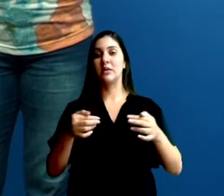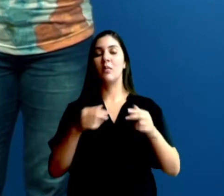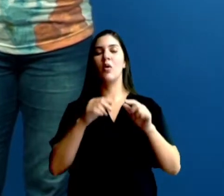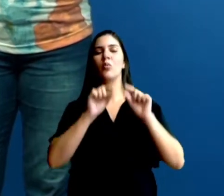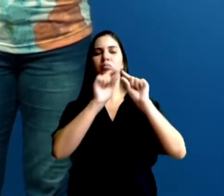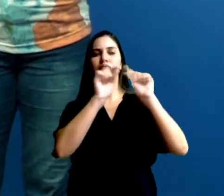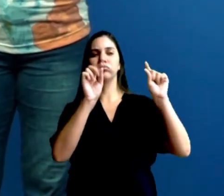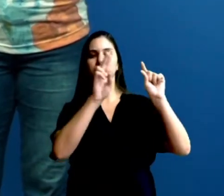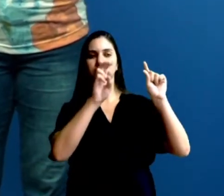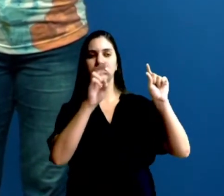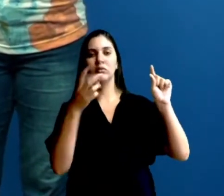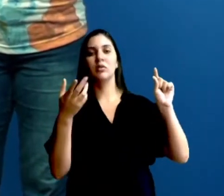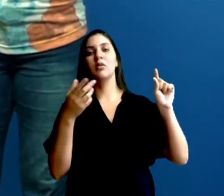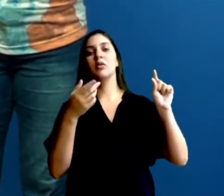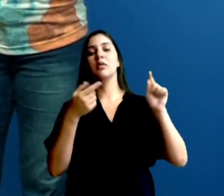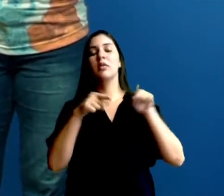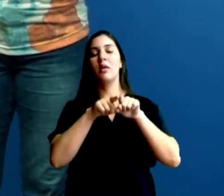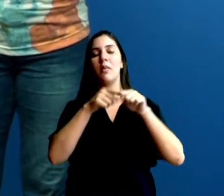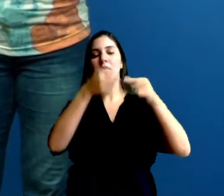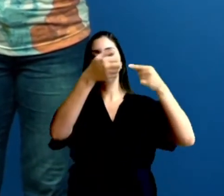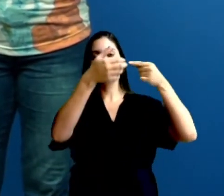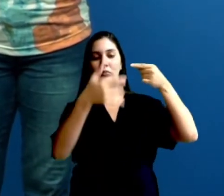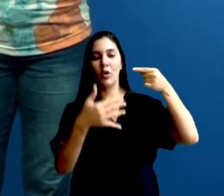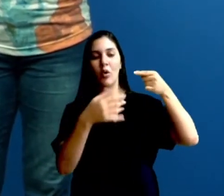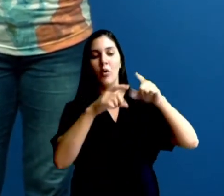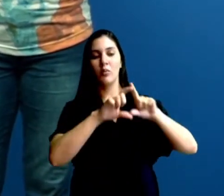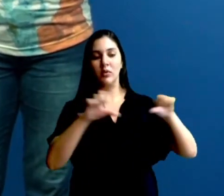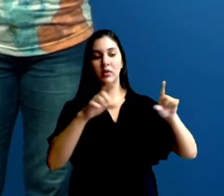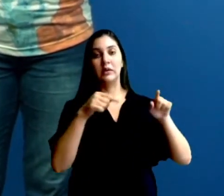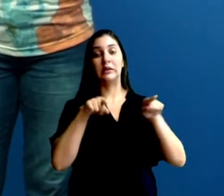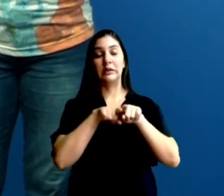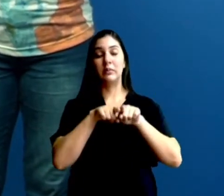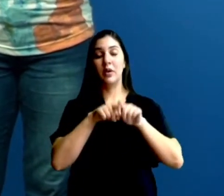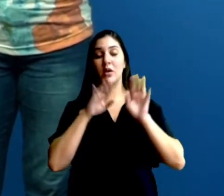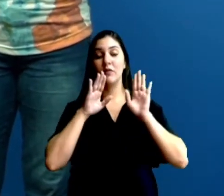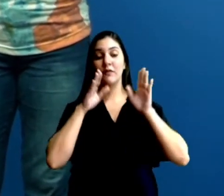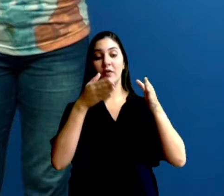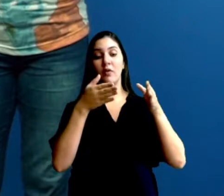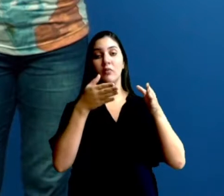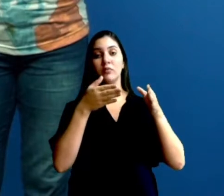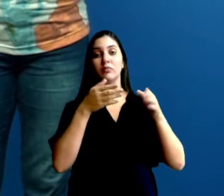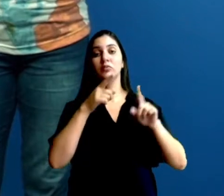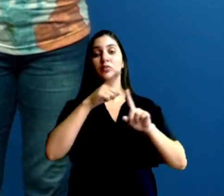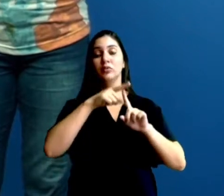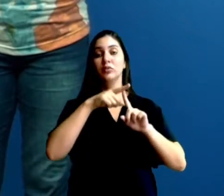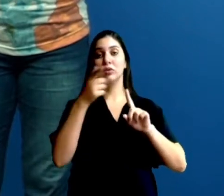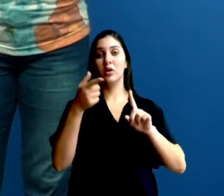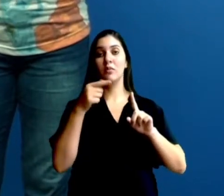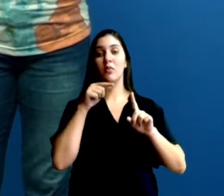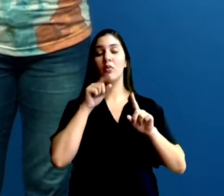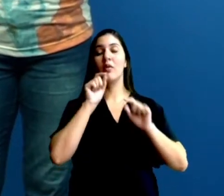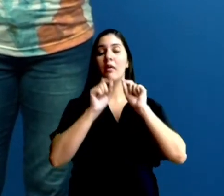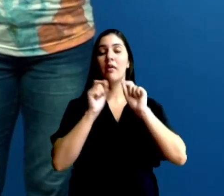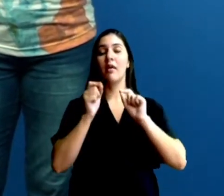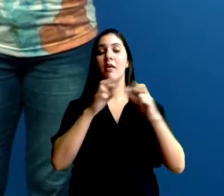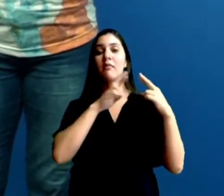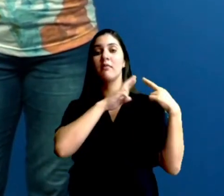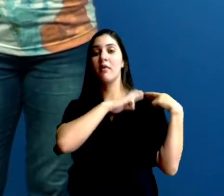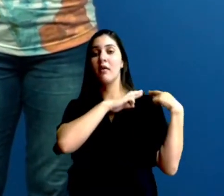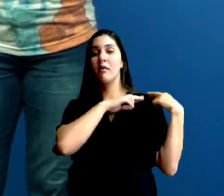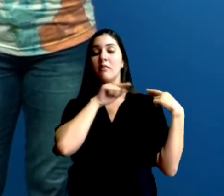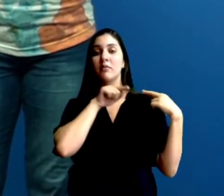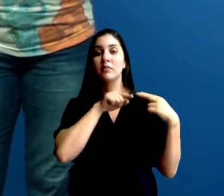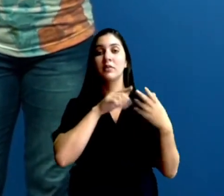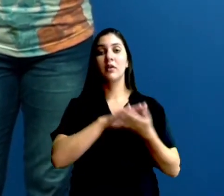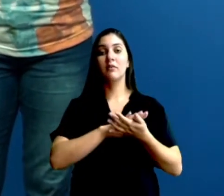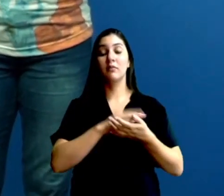da tabela, né? O corpo da tabela e a fonte, né? Em que quem foi responsável